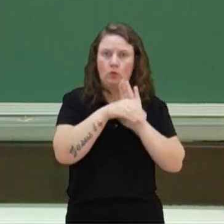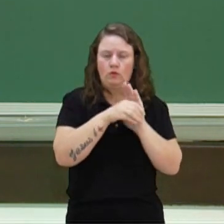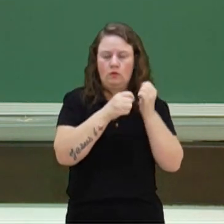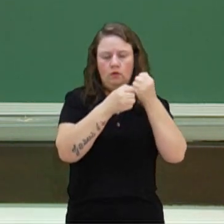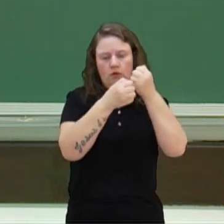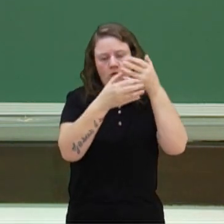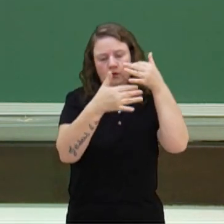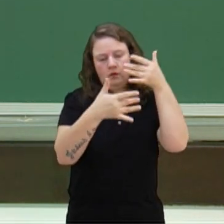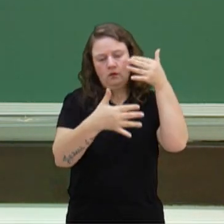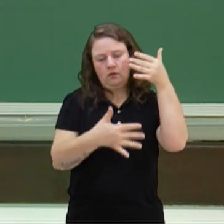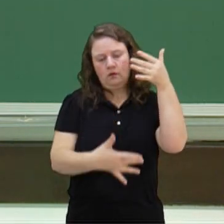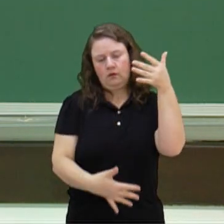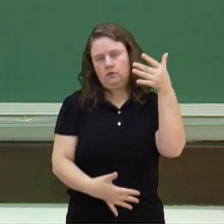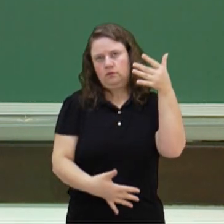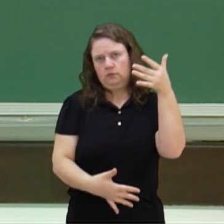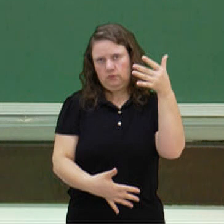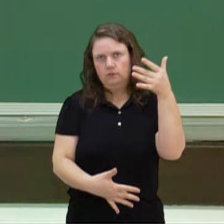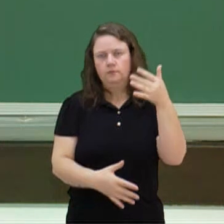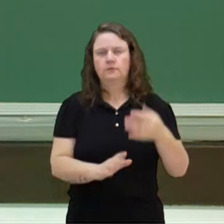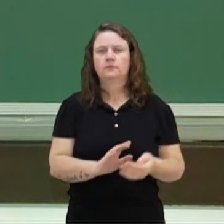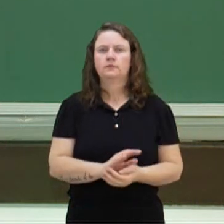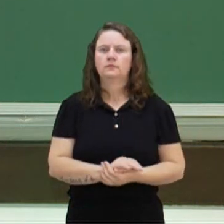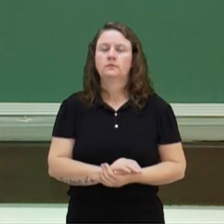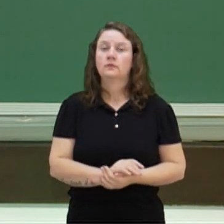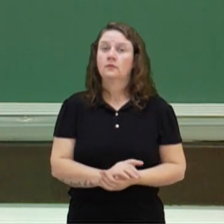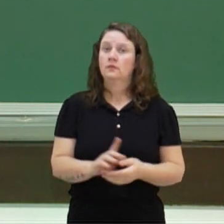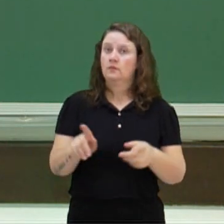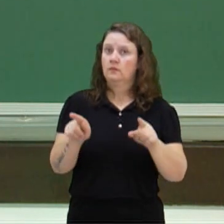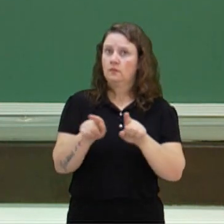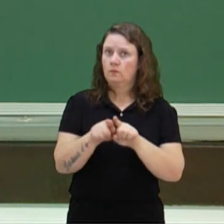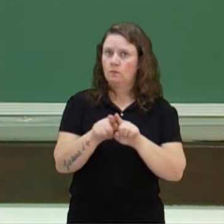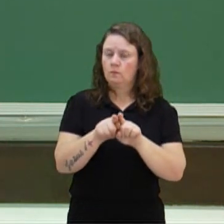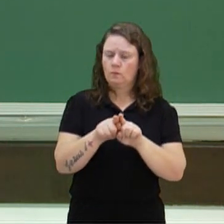lista fixa mesmo, né? Então, estabeleça